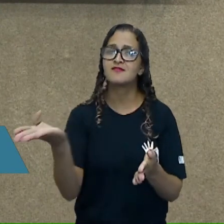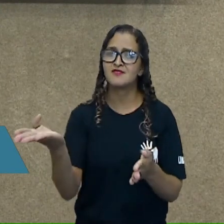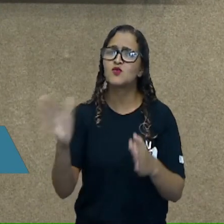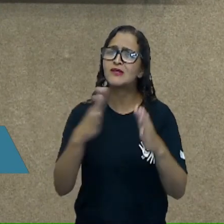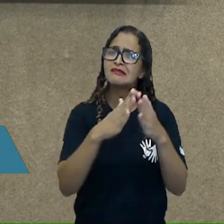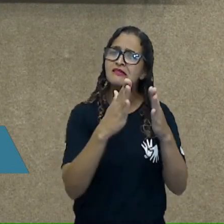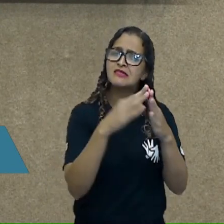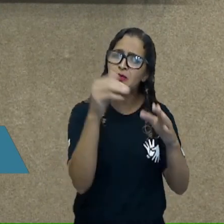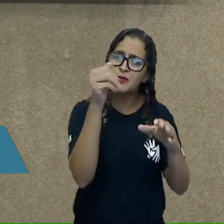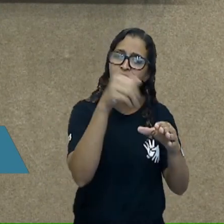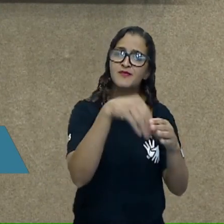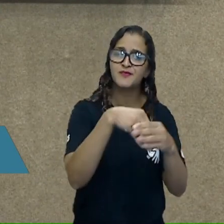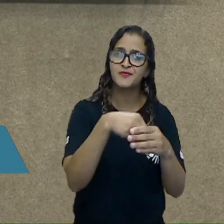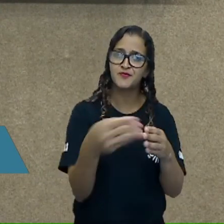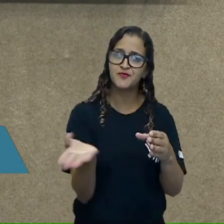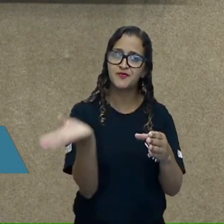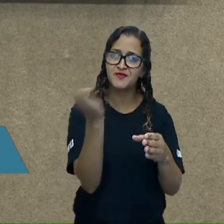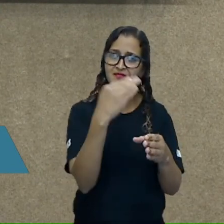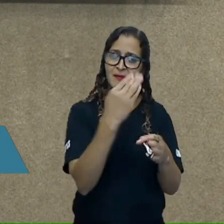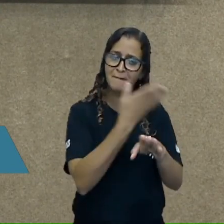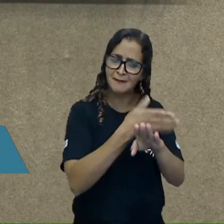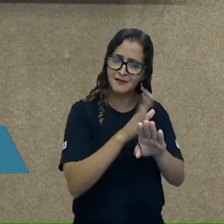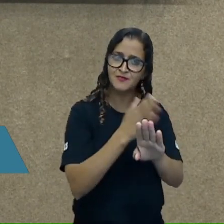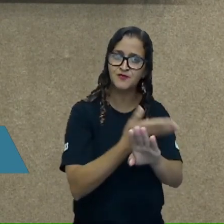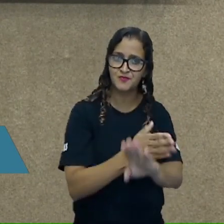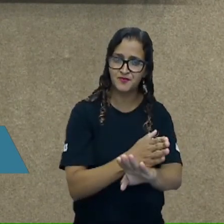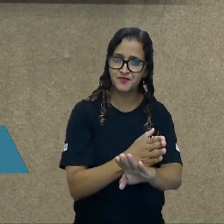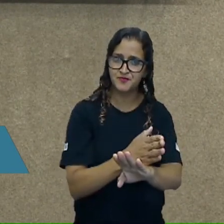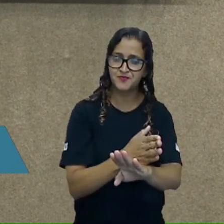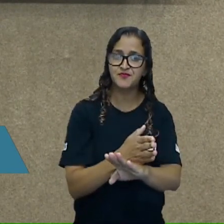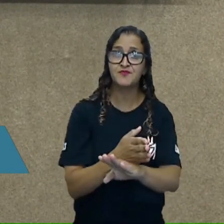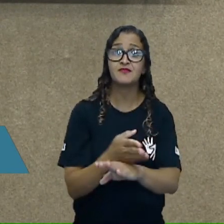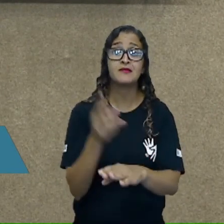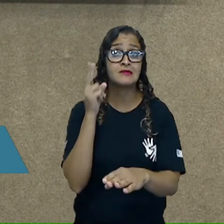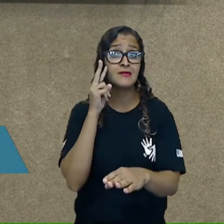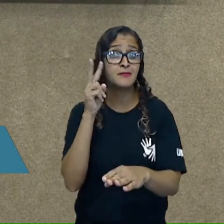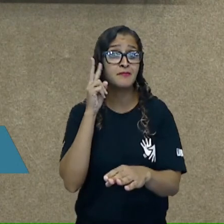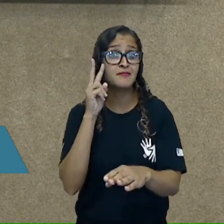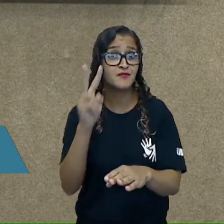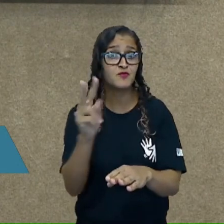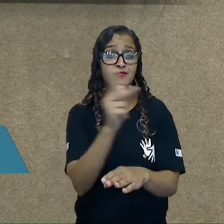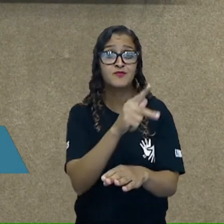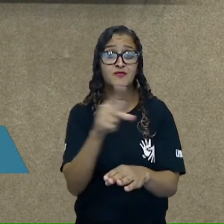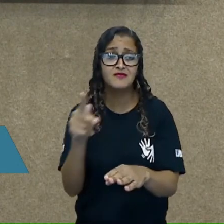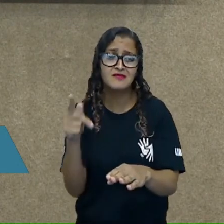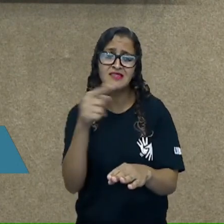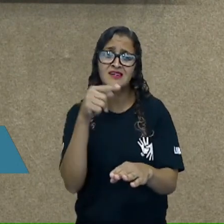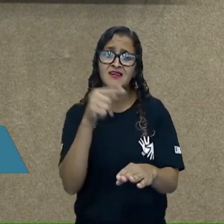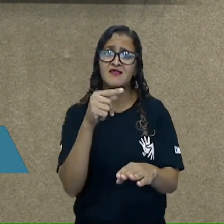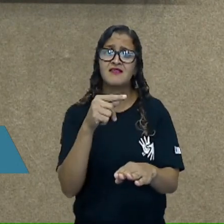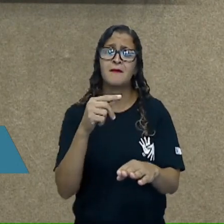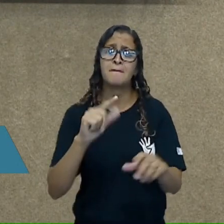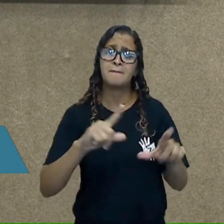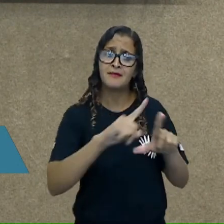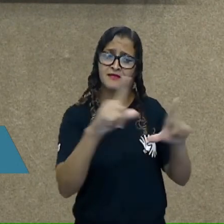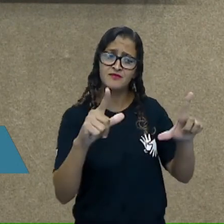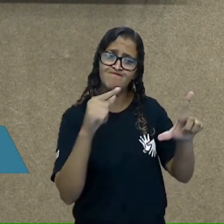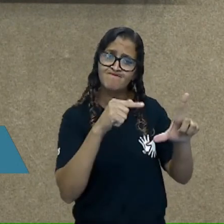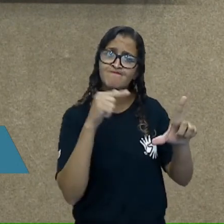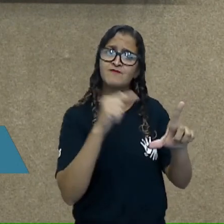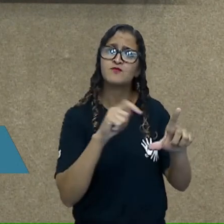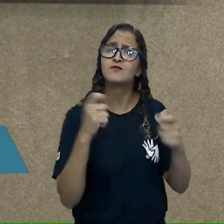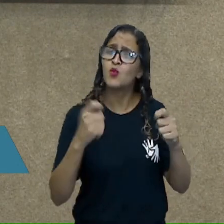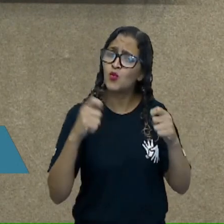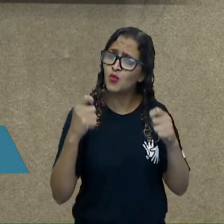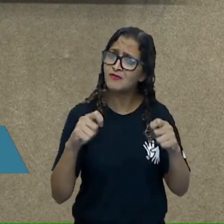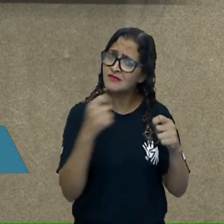na sua casa. Vamos praticar, tudo bem? E lembrando que o seu professor está lá na plataforma, na barra fórum,